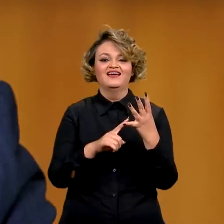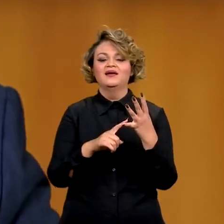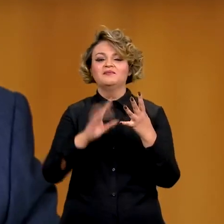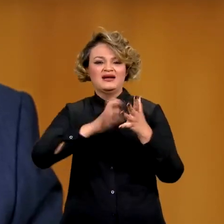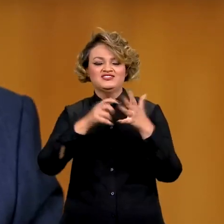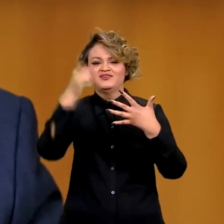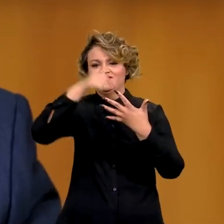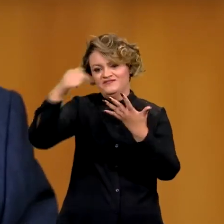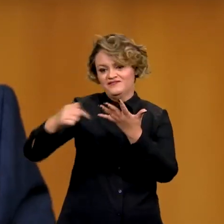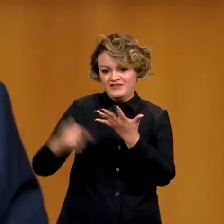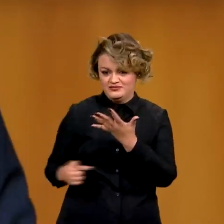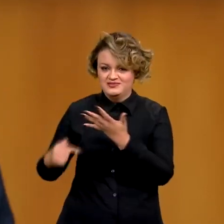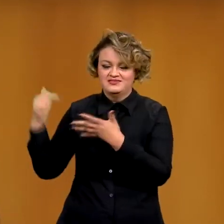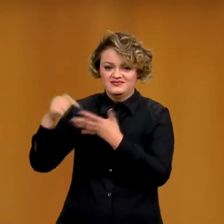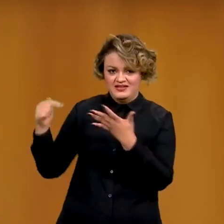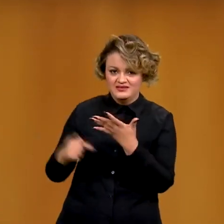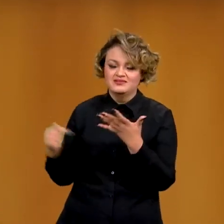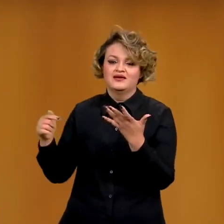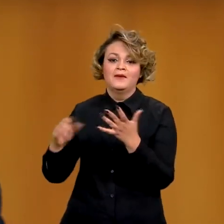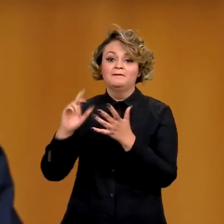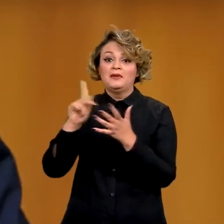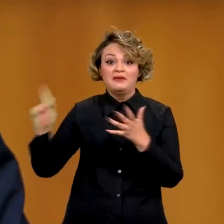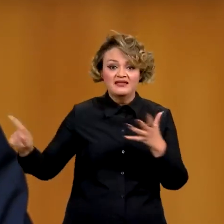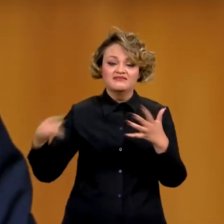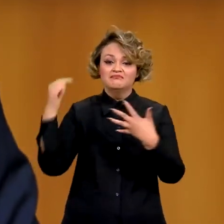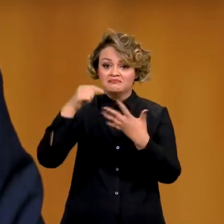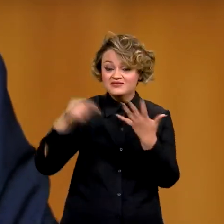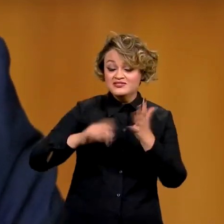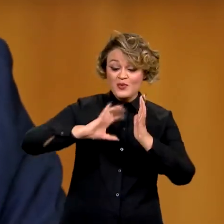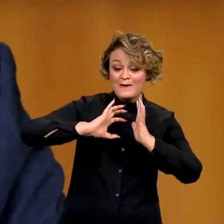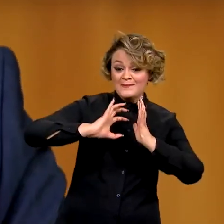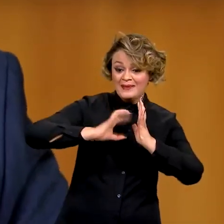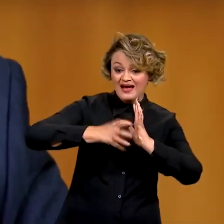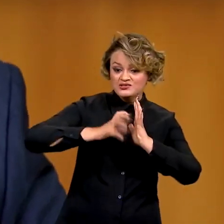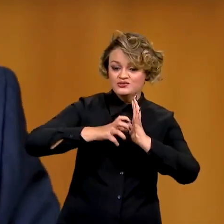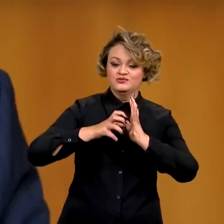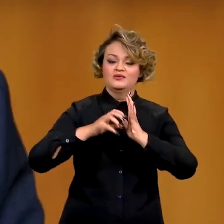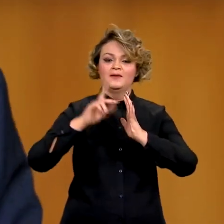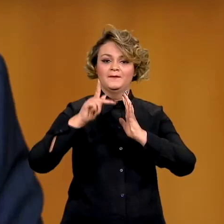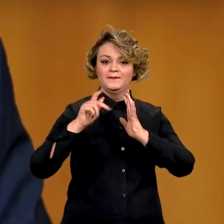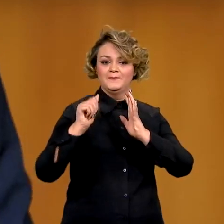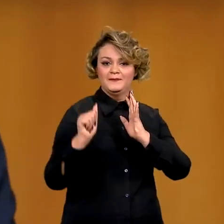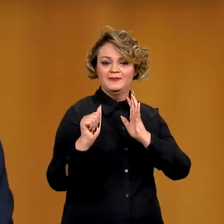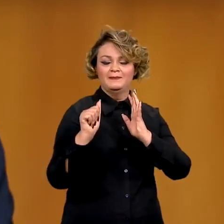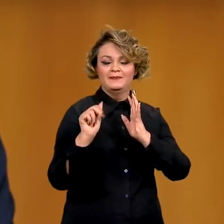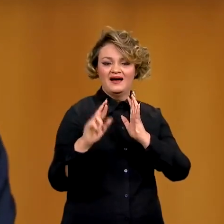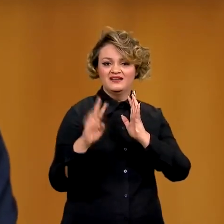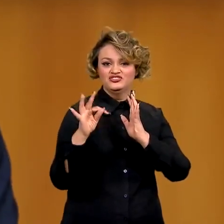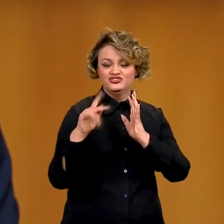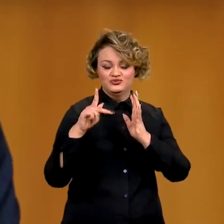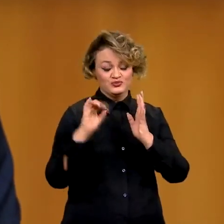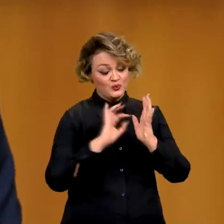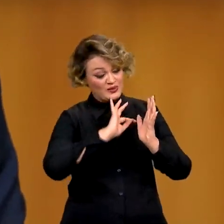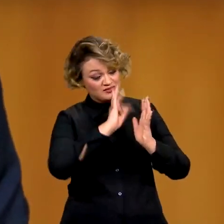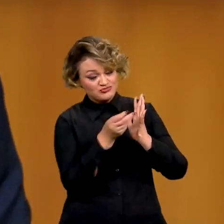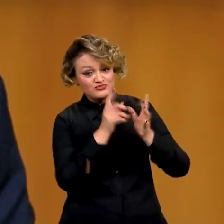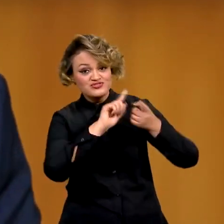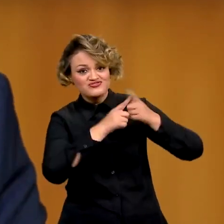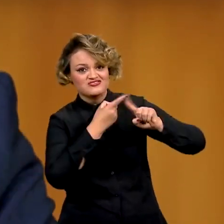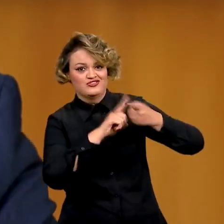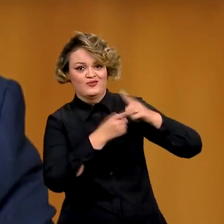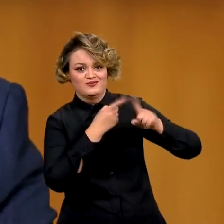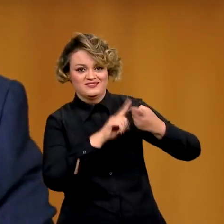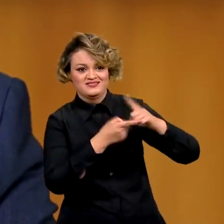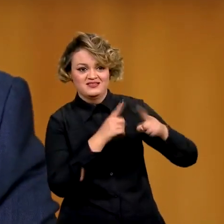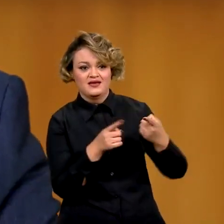é o republicanos é o PP Então são com esses partidos que você negocia ou